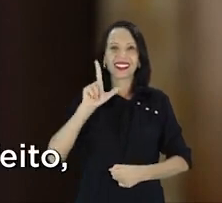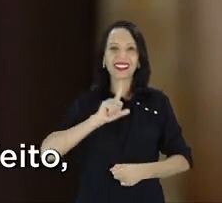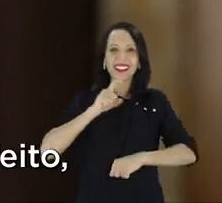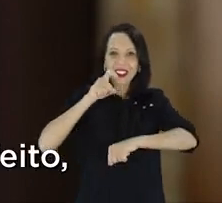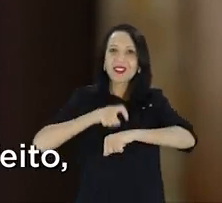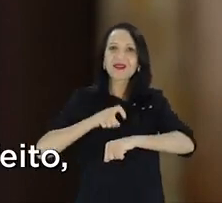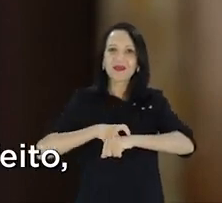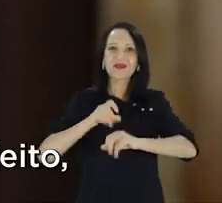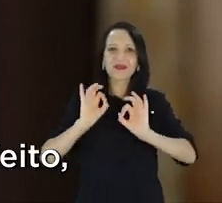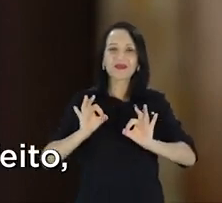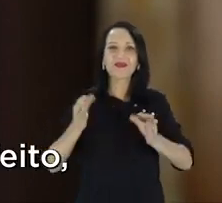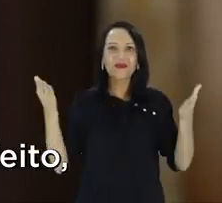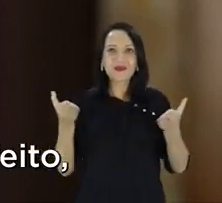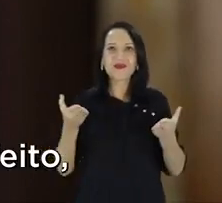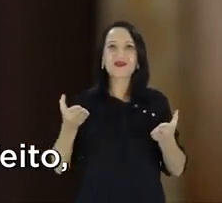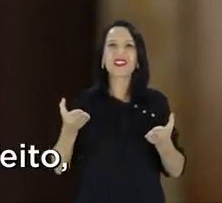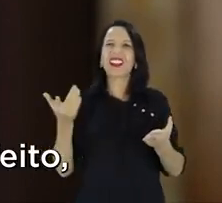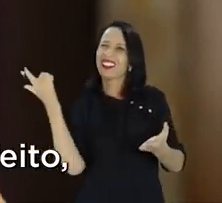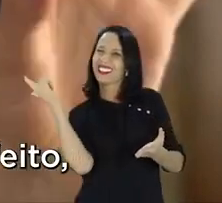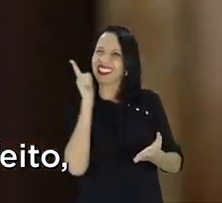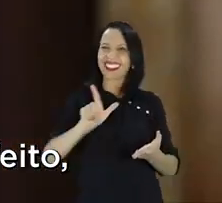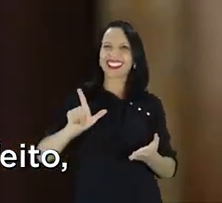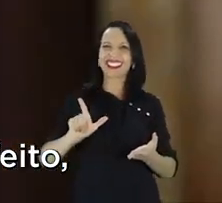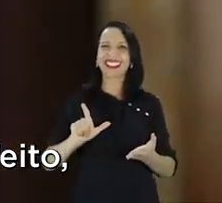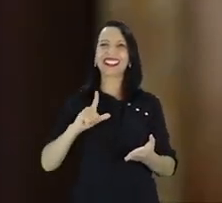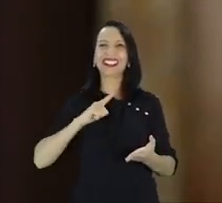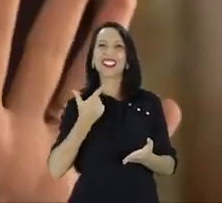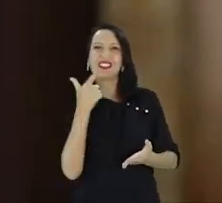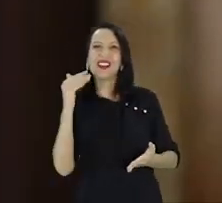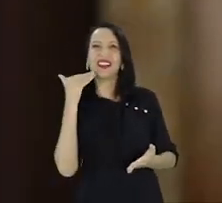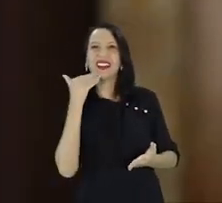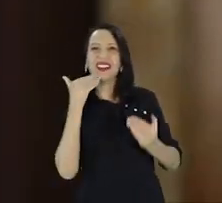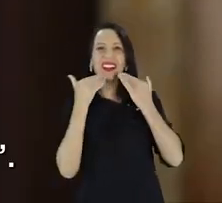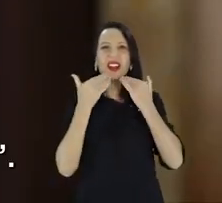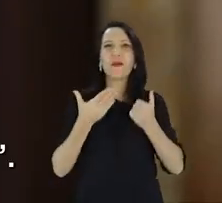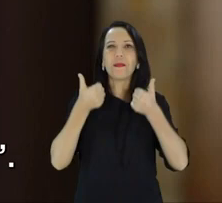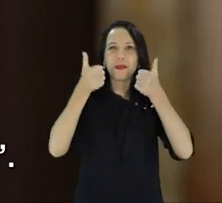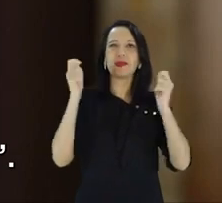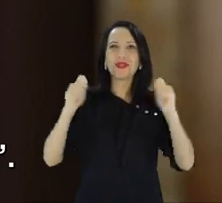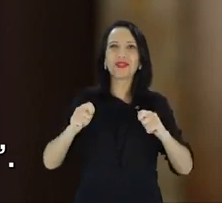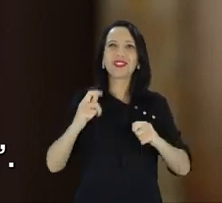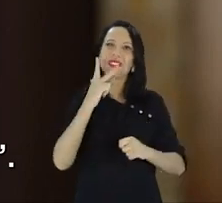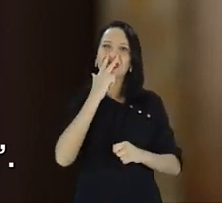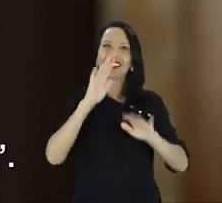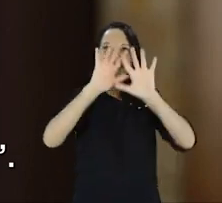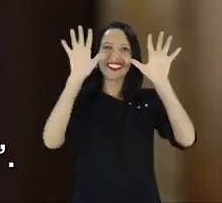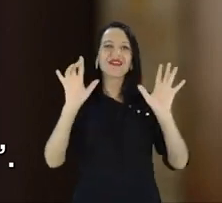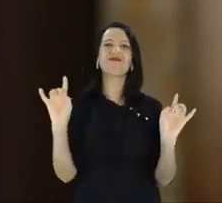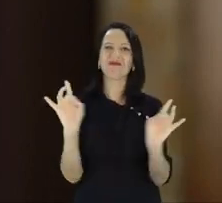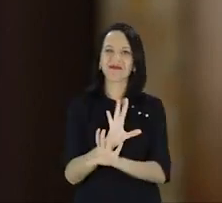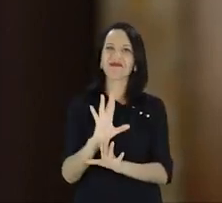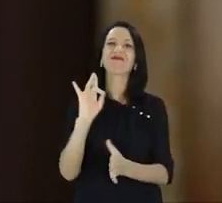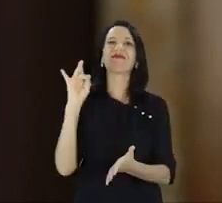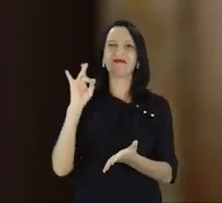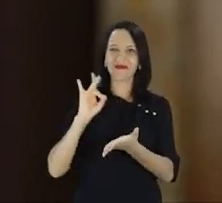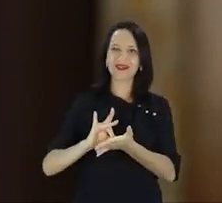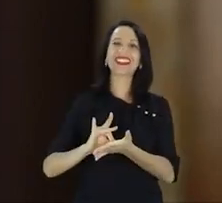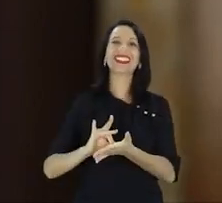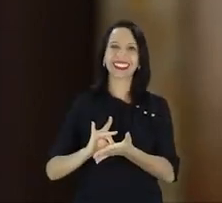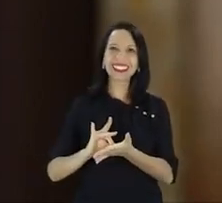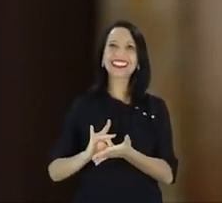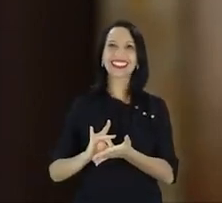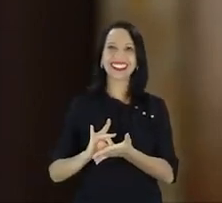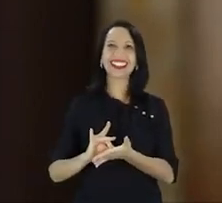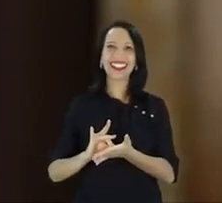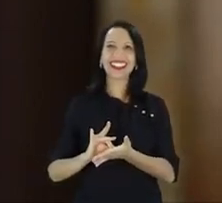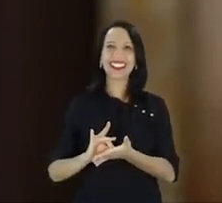que eu falei agora eu cheguei onde eu queria pode ter outro defeitos que sempre tem coisas que você quer melhorar mas eu acho que essa festa tá pronta realmente e